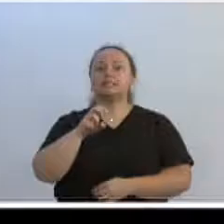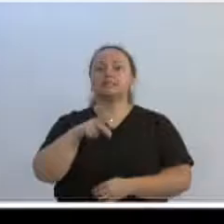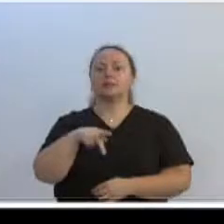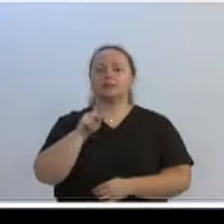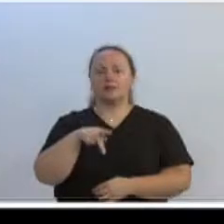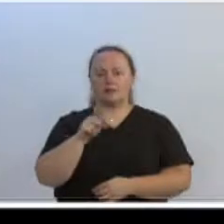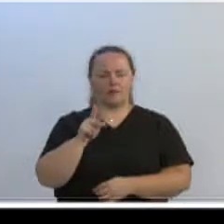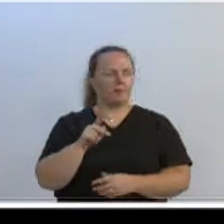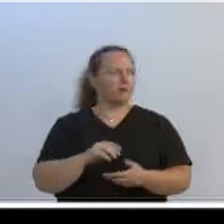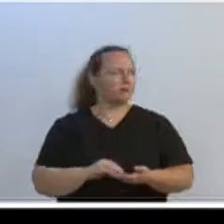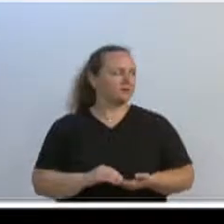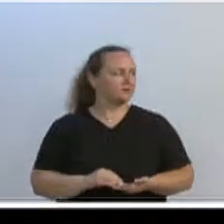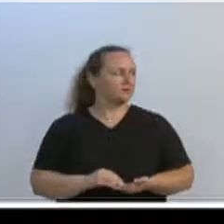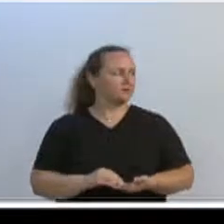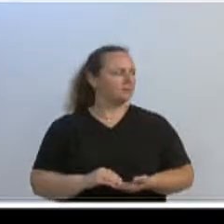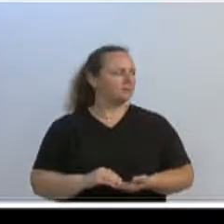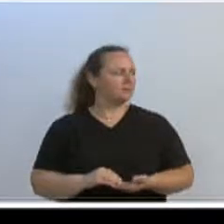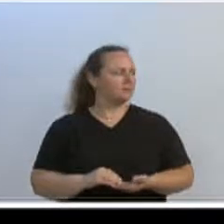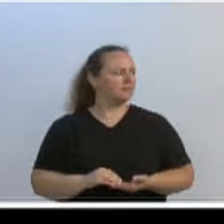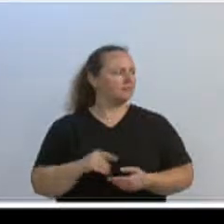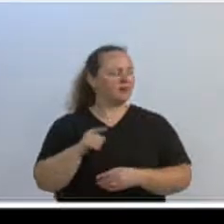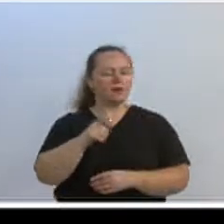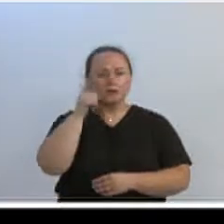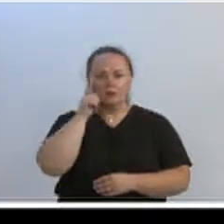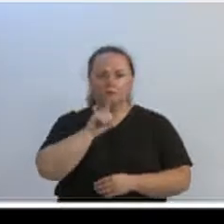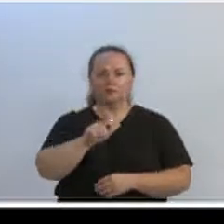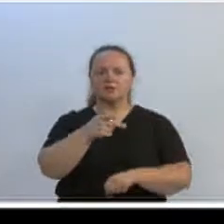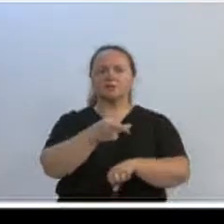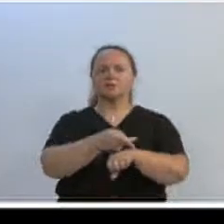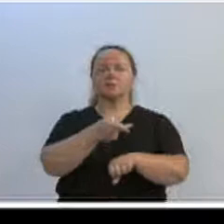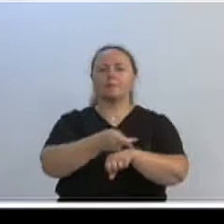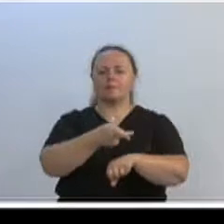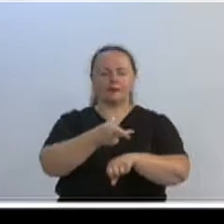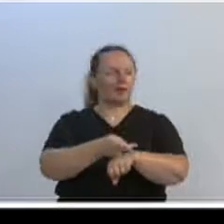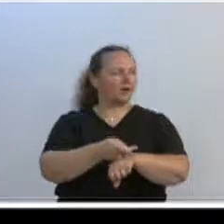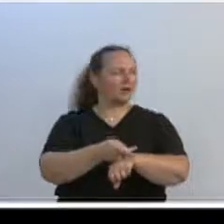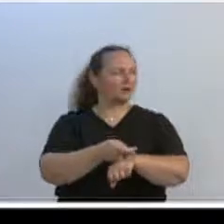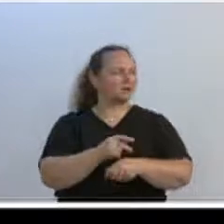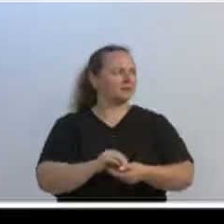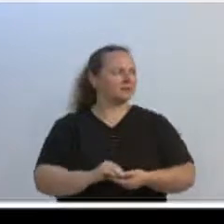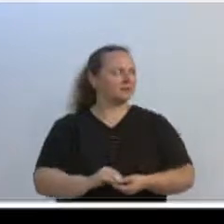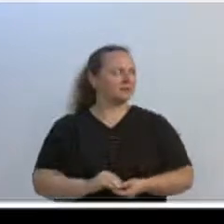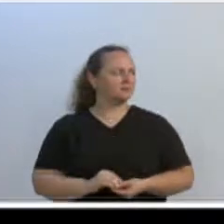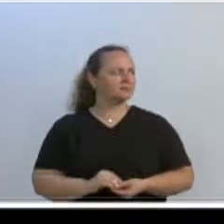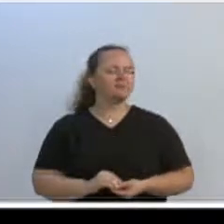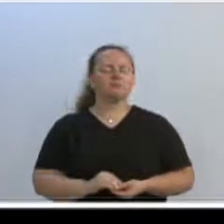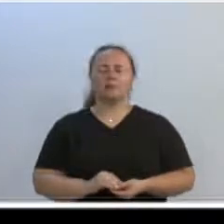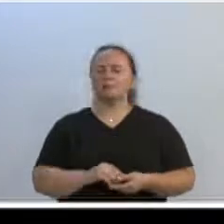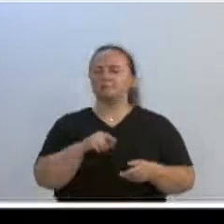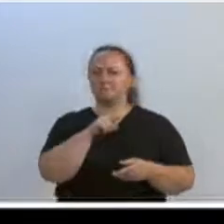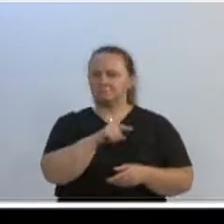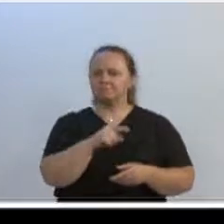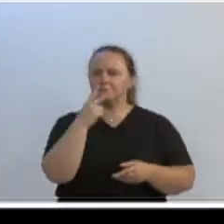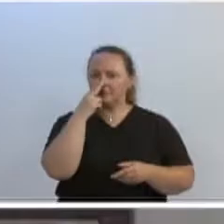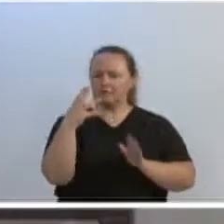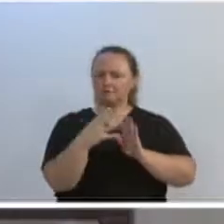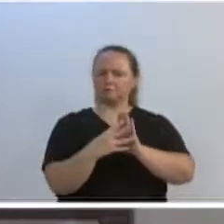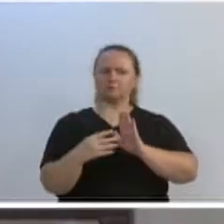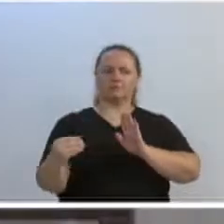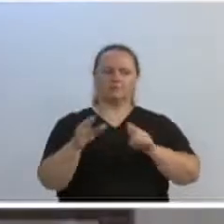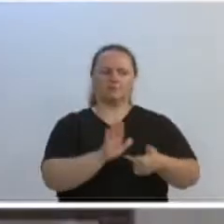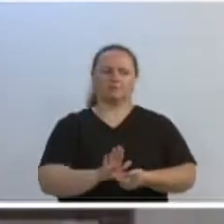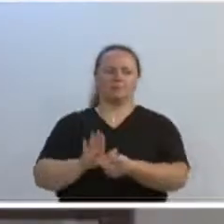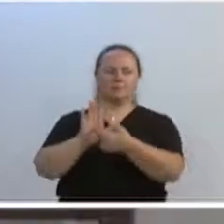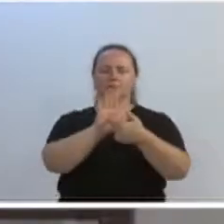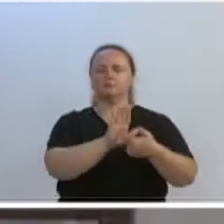após o acidente e ainda assim conquistou a medalha de prata um grande exemplo da nossa cidade e todos os atletas dos jogos abertos a todas as